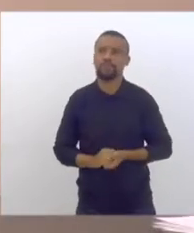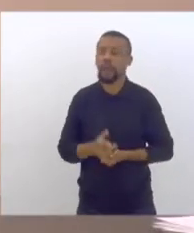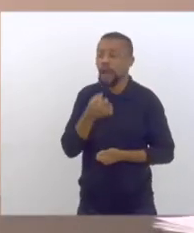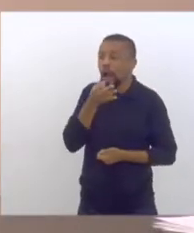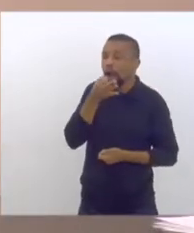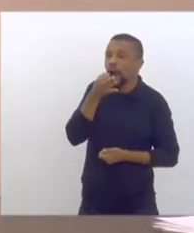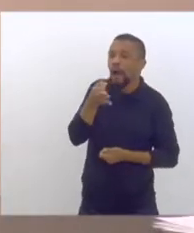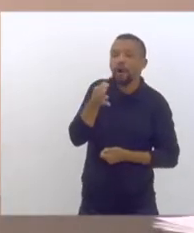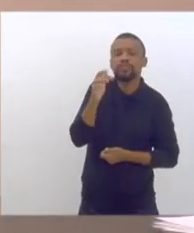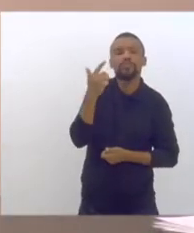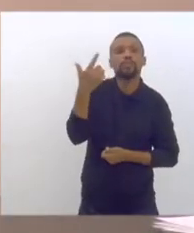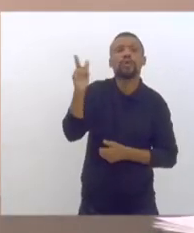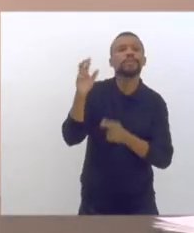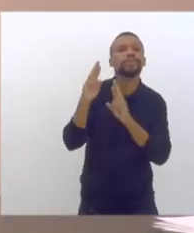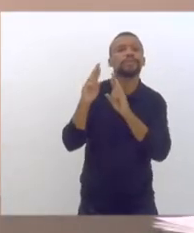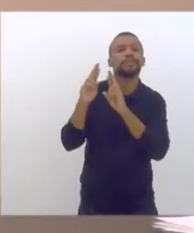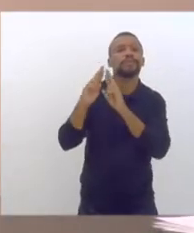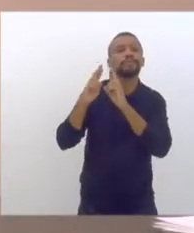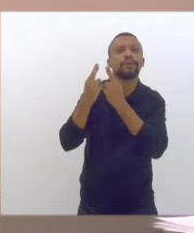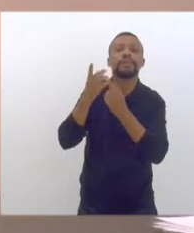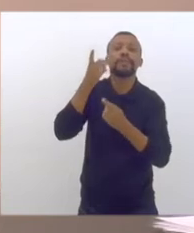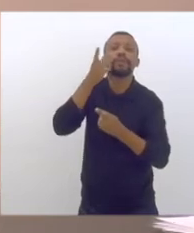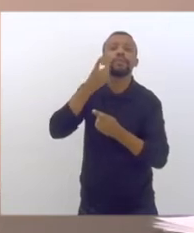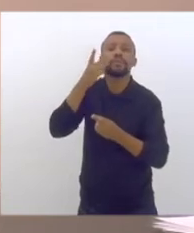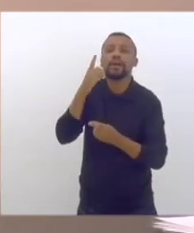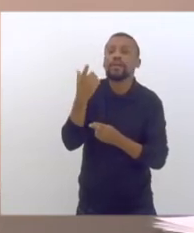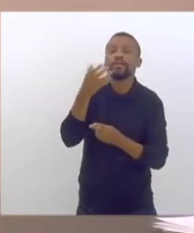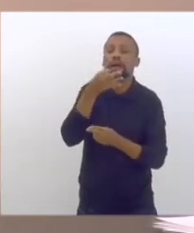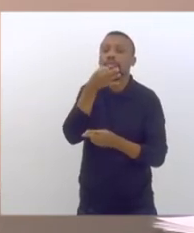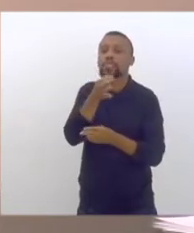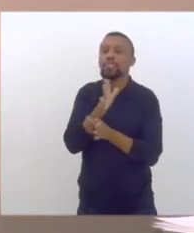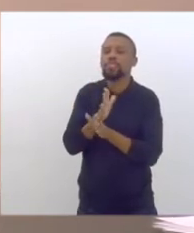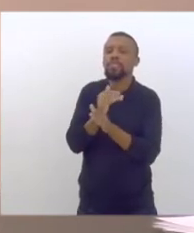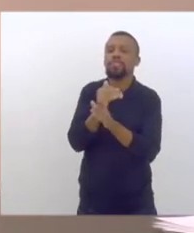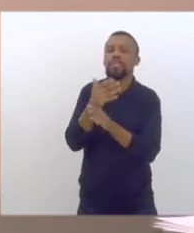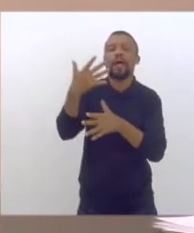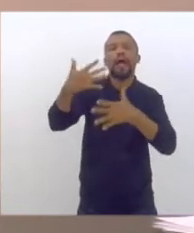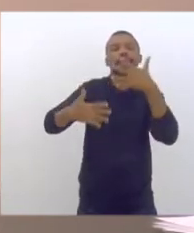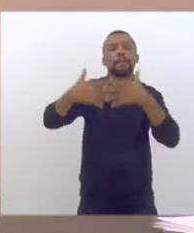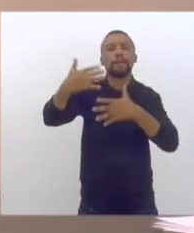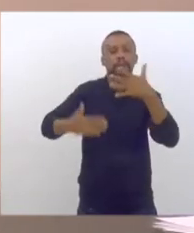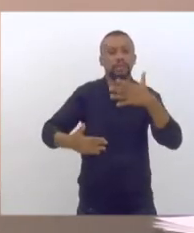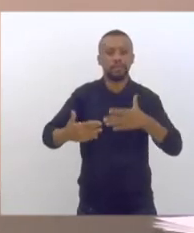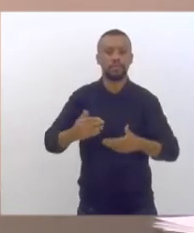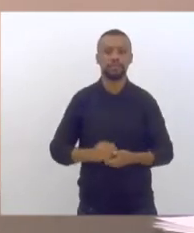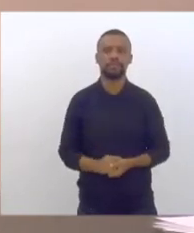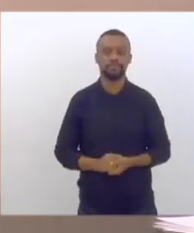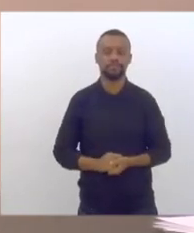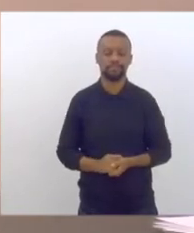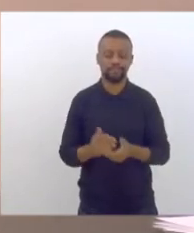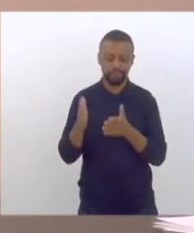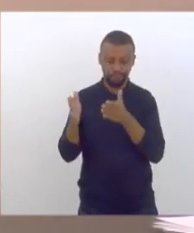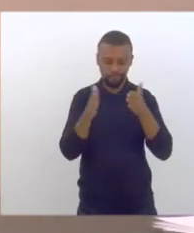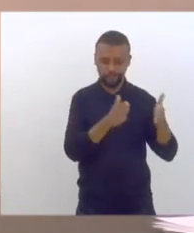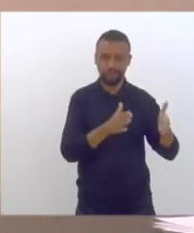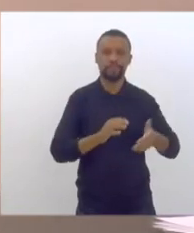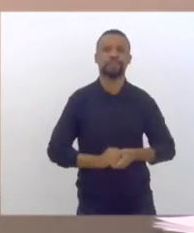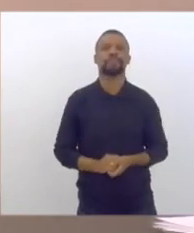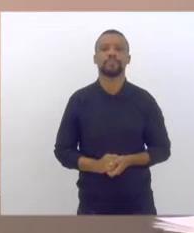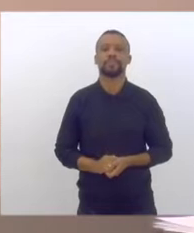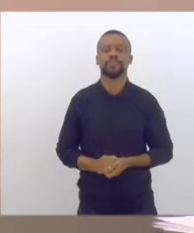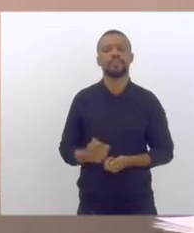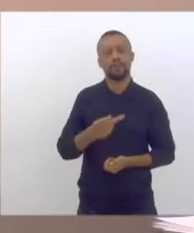vazando o áudio de outra de outro parlamentar na nossa rede e então o senhor presidente